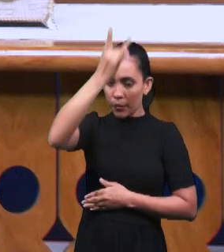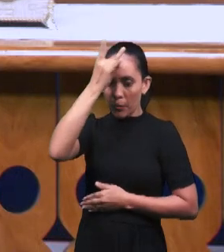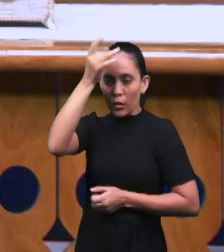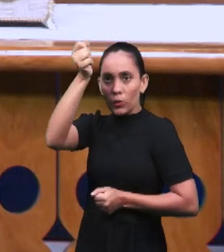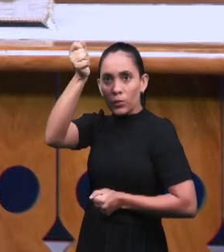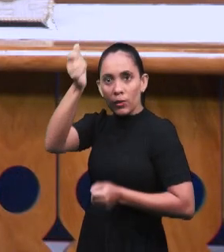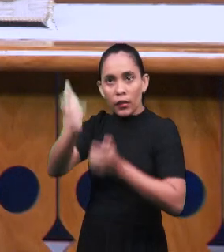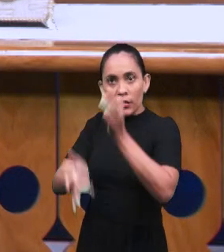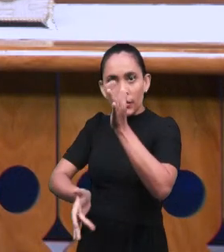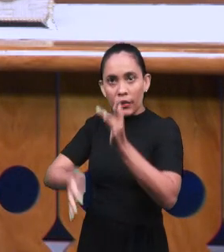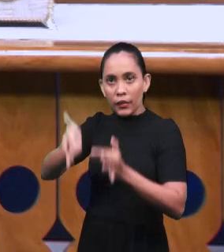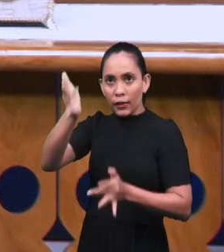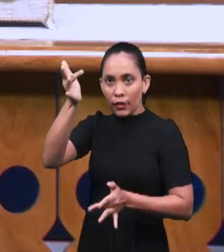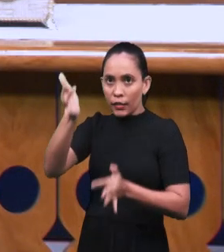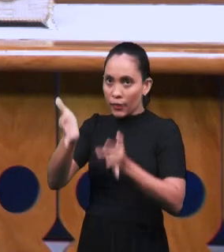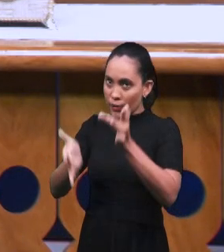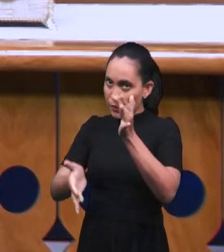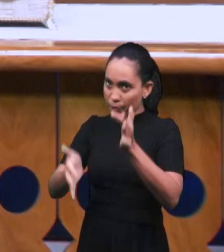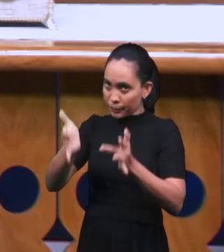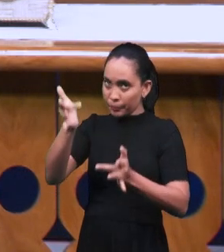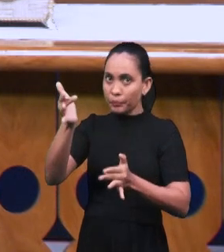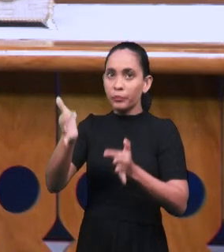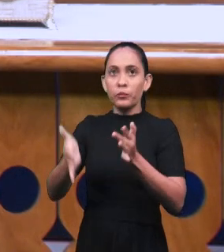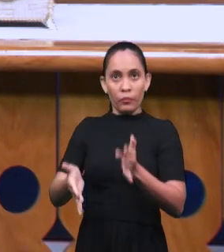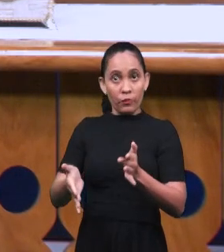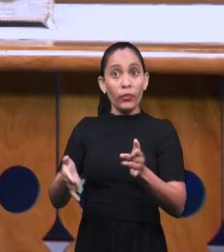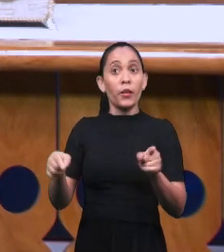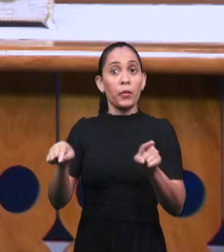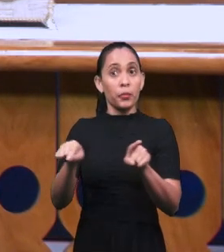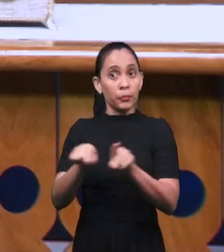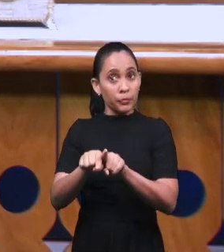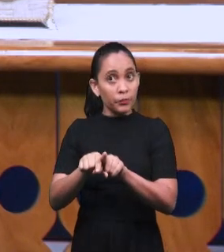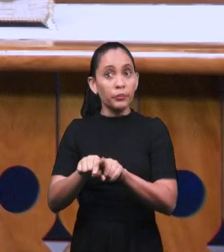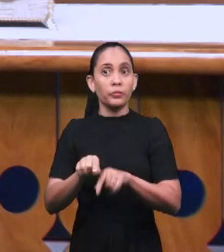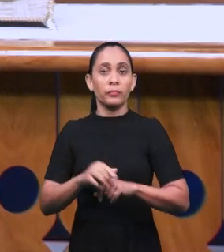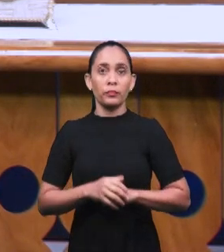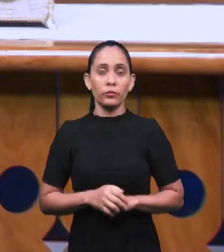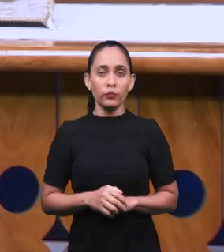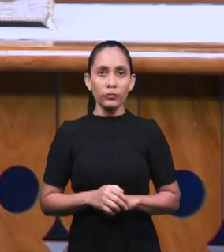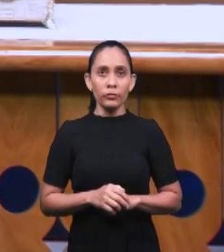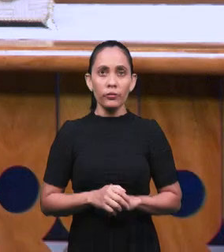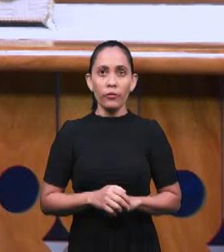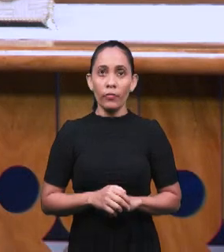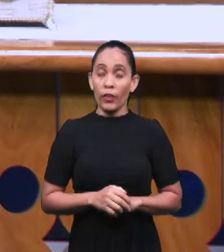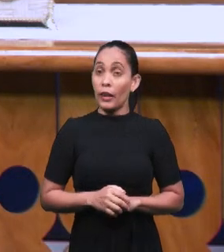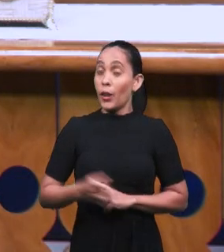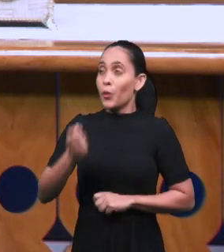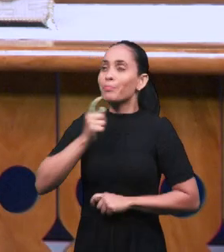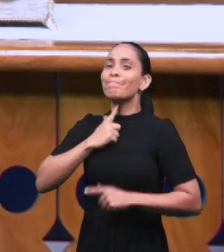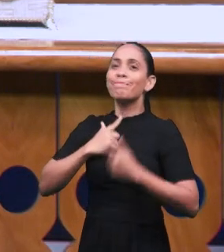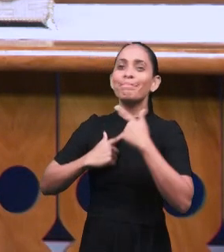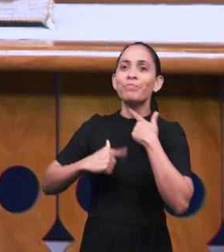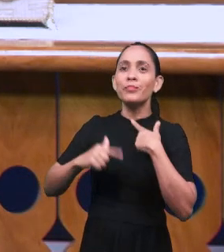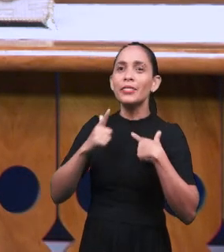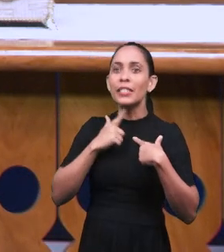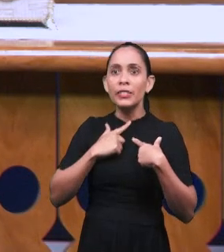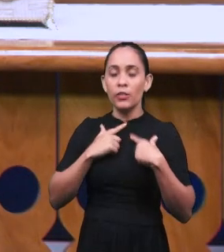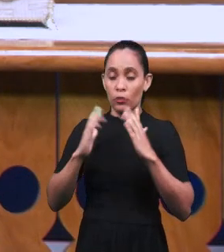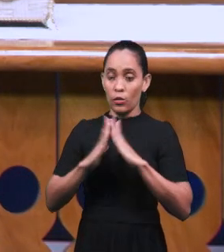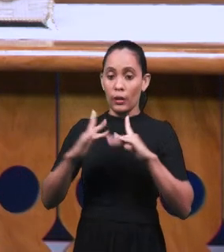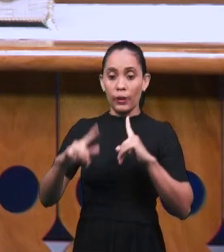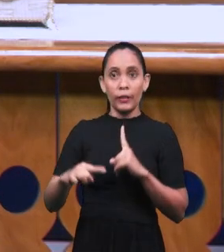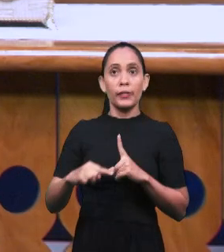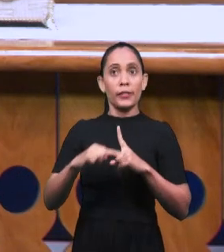também o anseio de, logo no começo, que é o anseio aqui no fim da igreja,